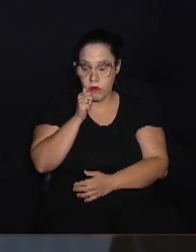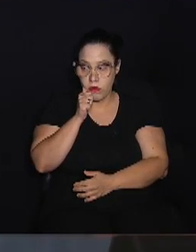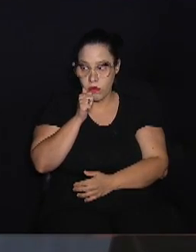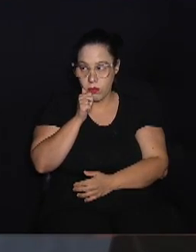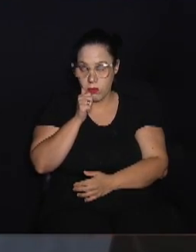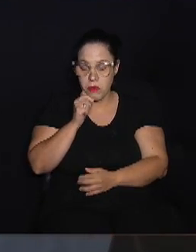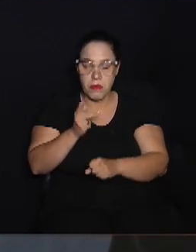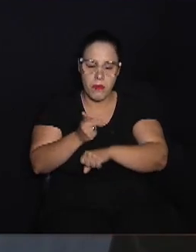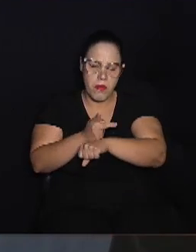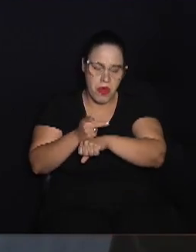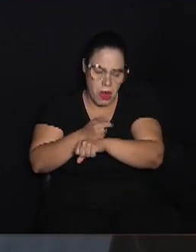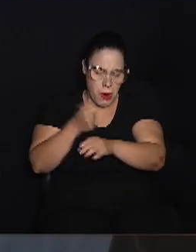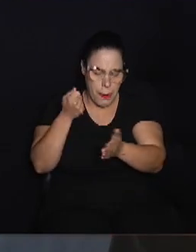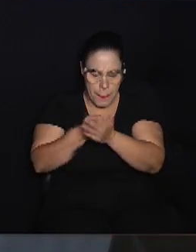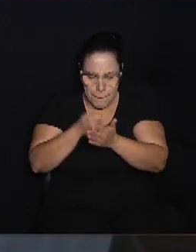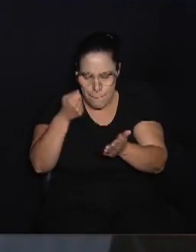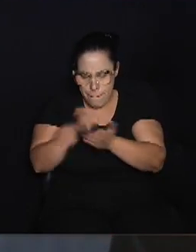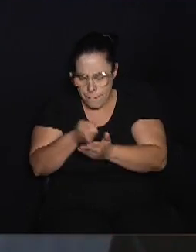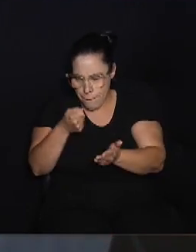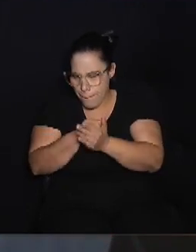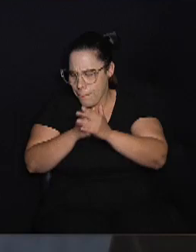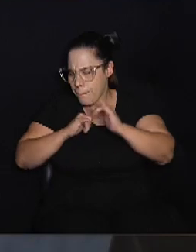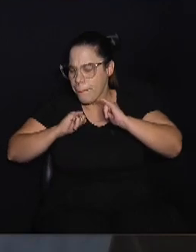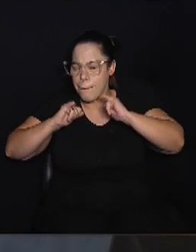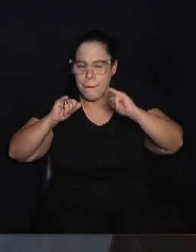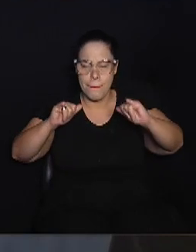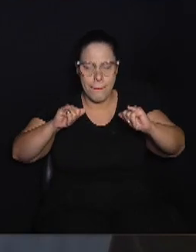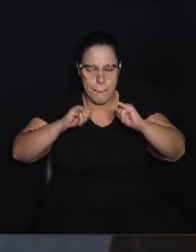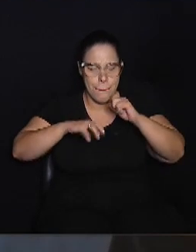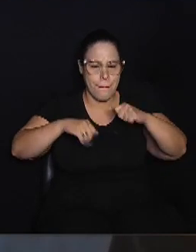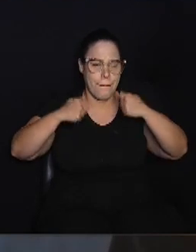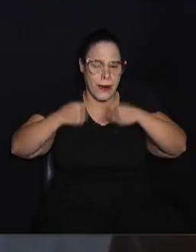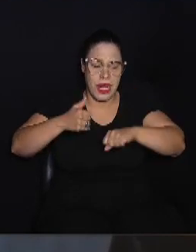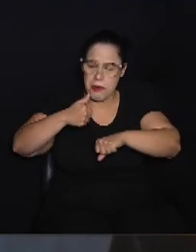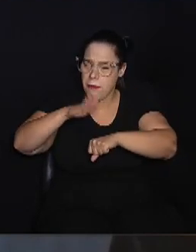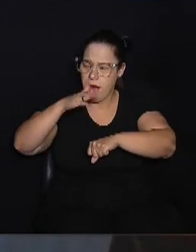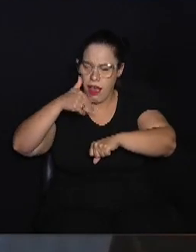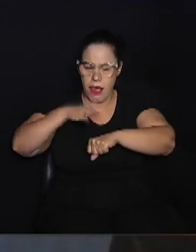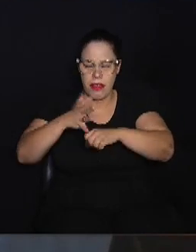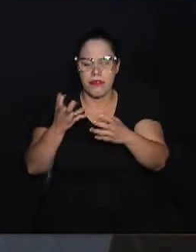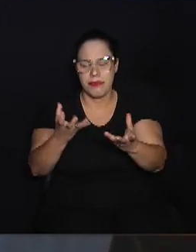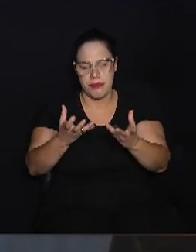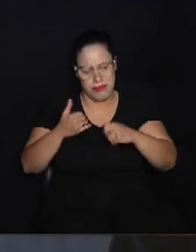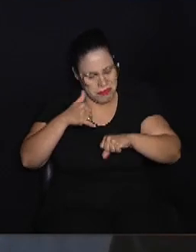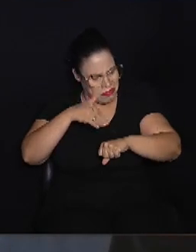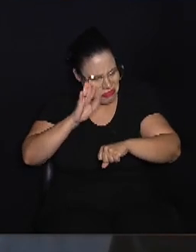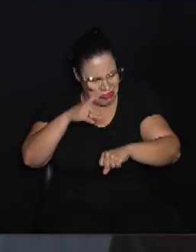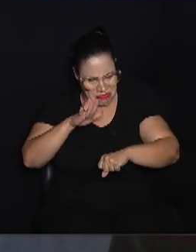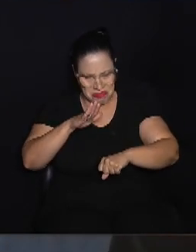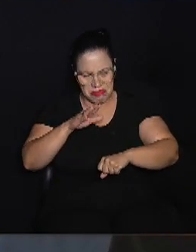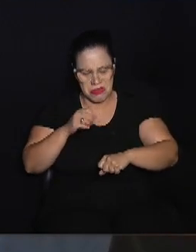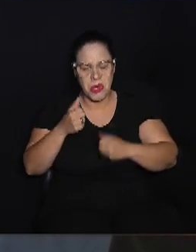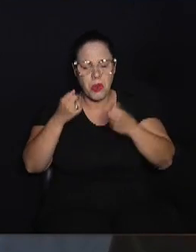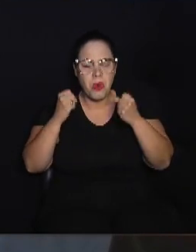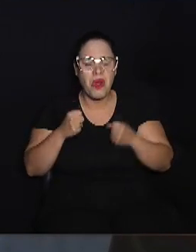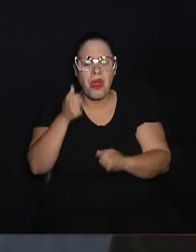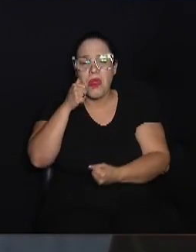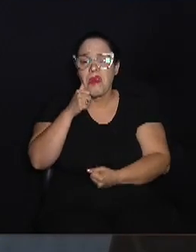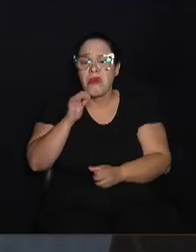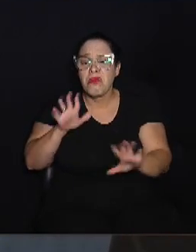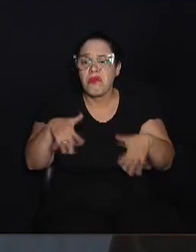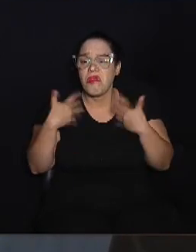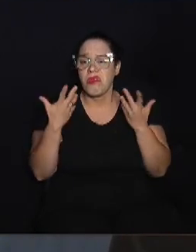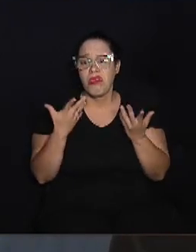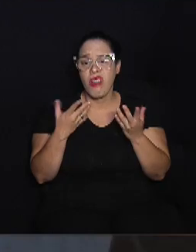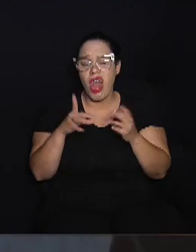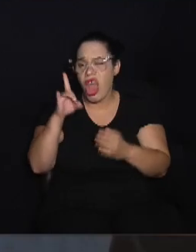essa busca incessante de dizer que nós precisamos de mais, nós queremos mais quanto mulher. Porque nós não queremos